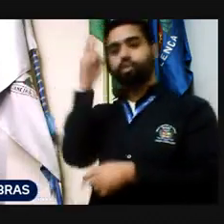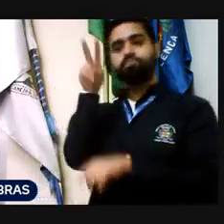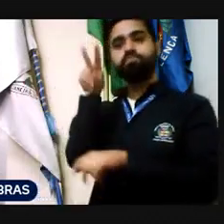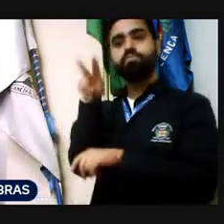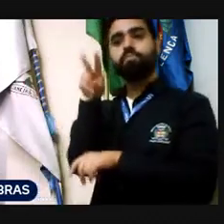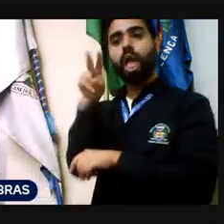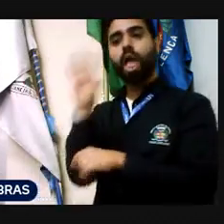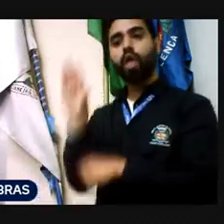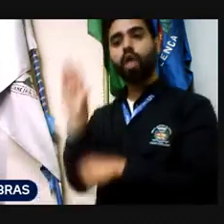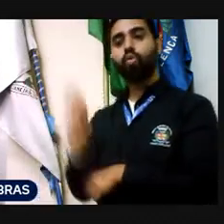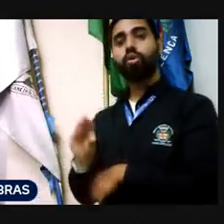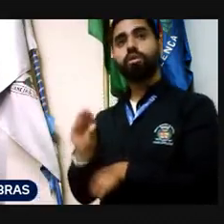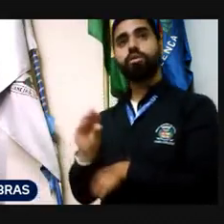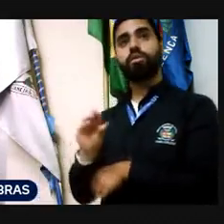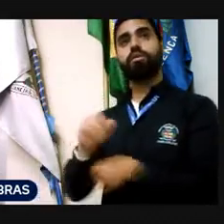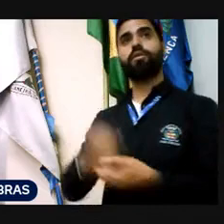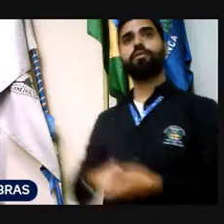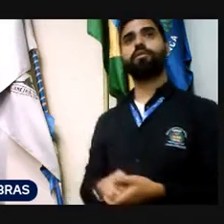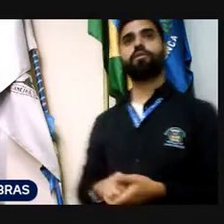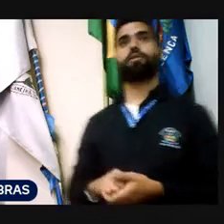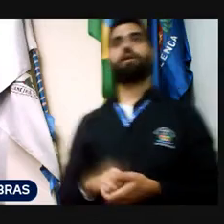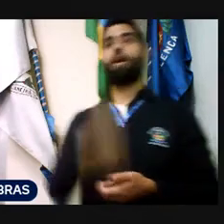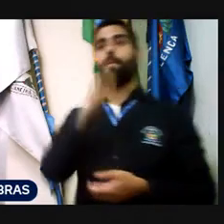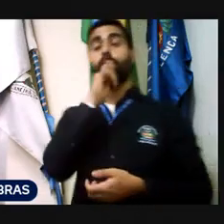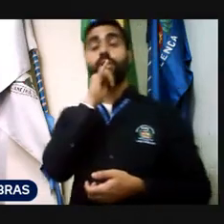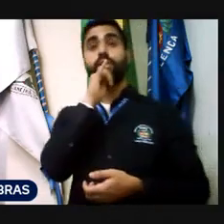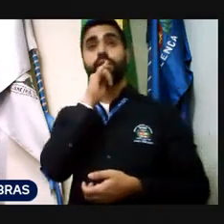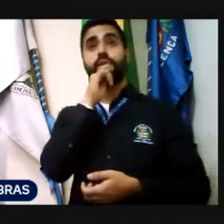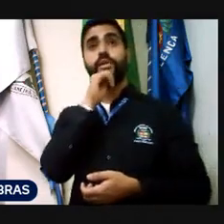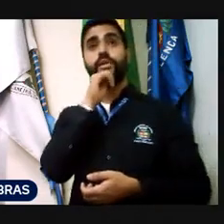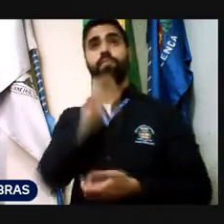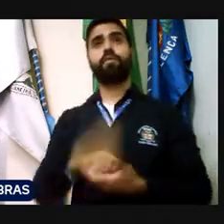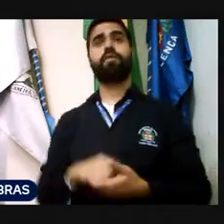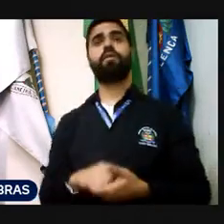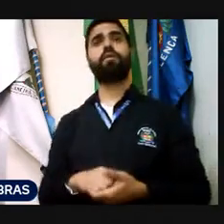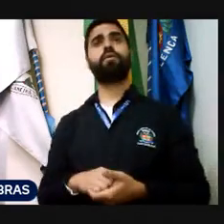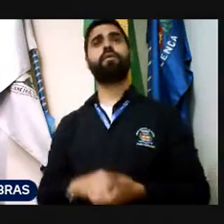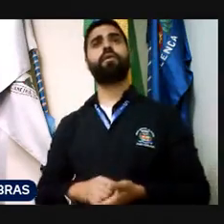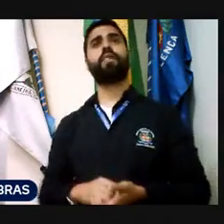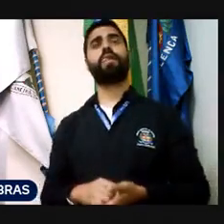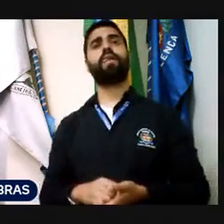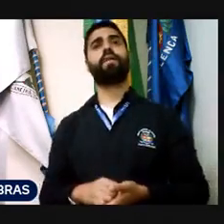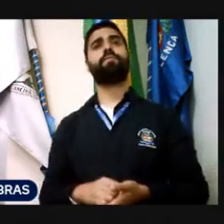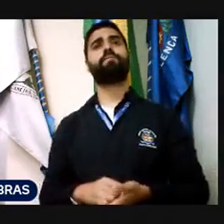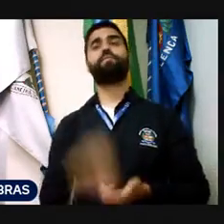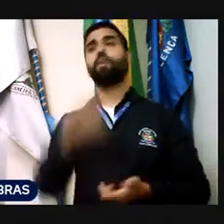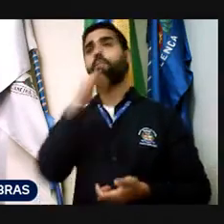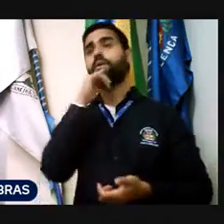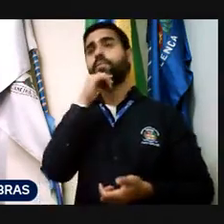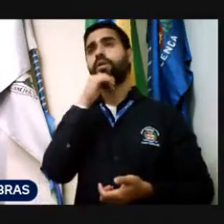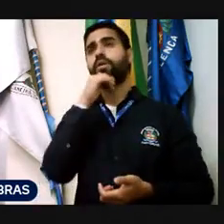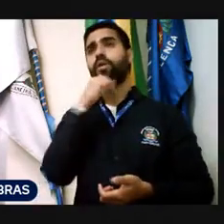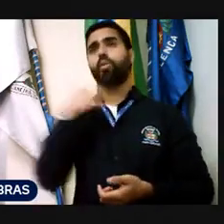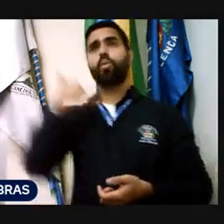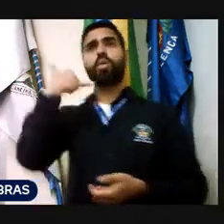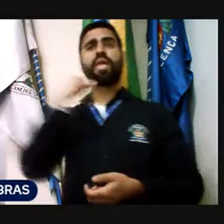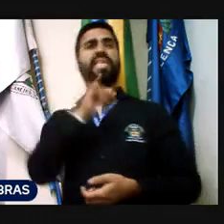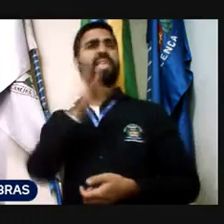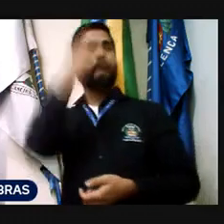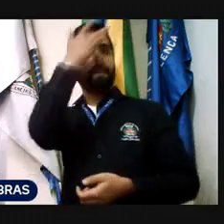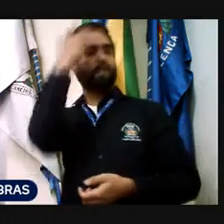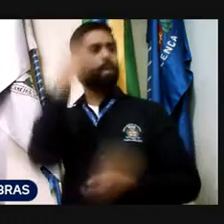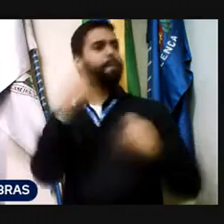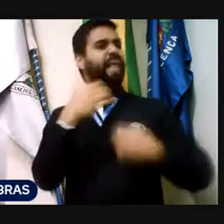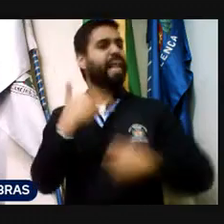noturno. A torre, né, para alimentação ali, em relação ao celular, se um guarda-parque precisasse